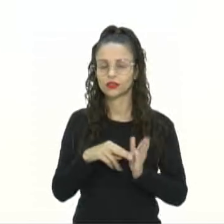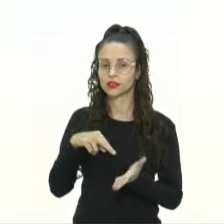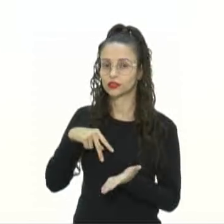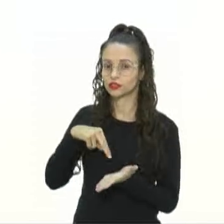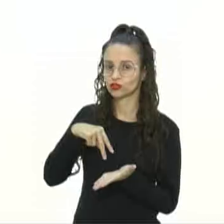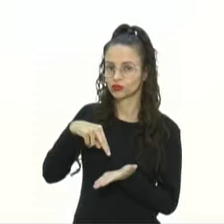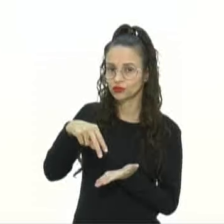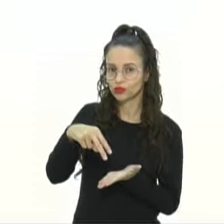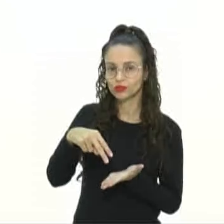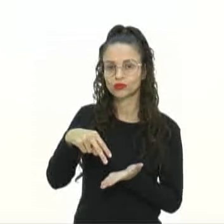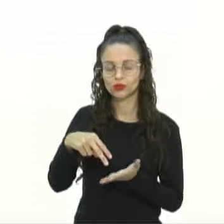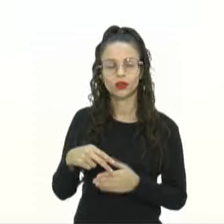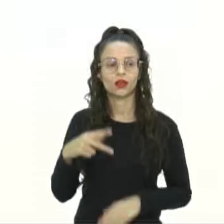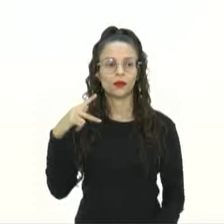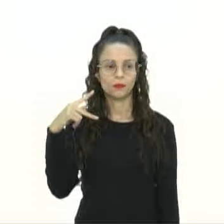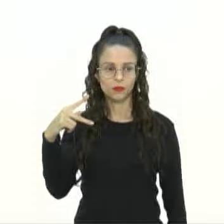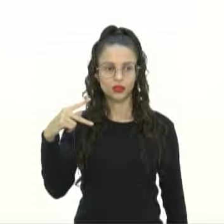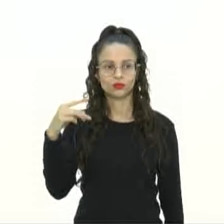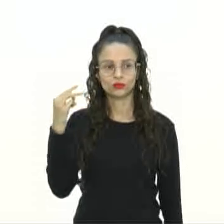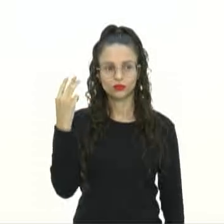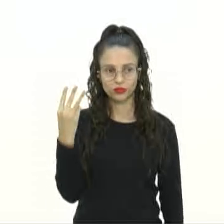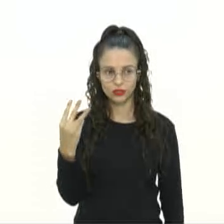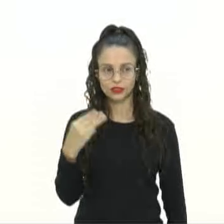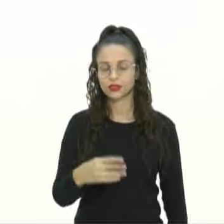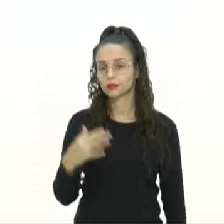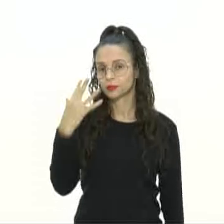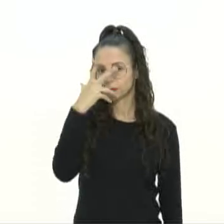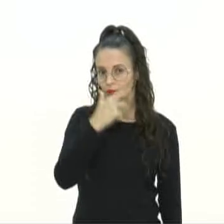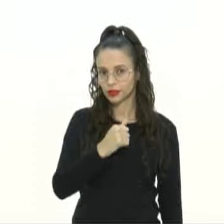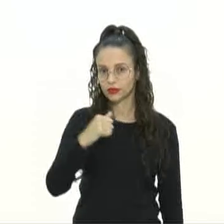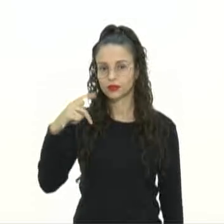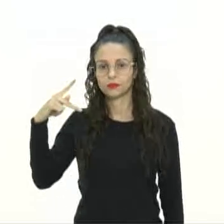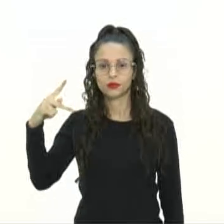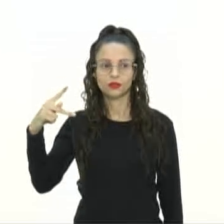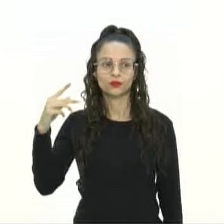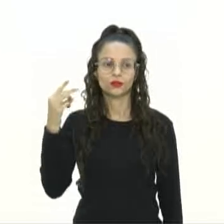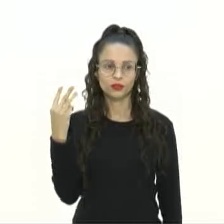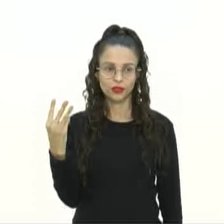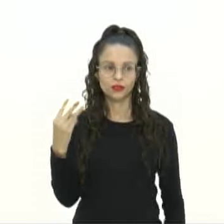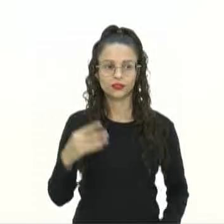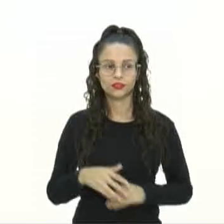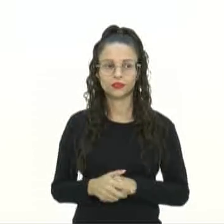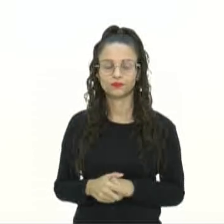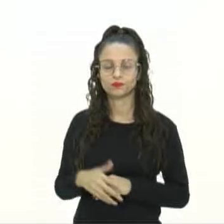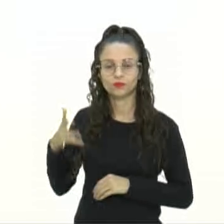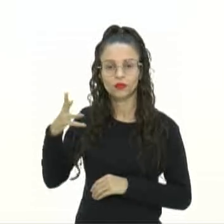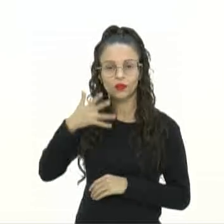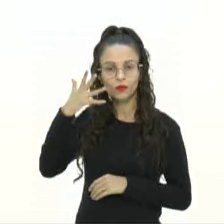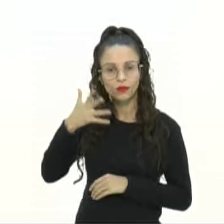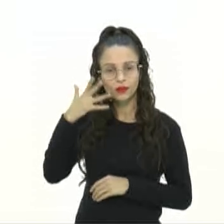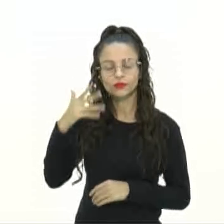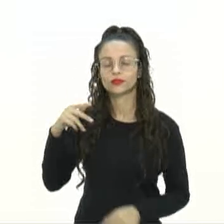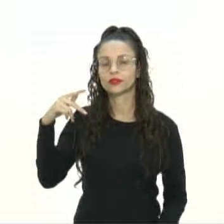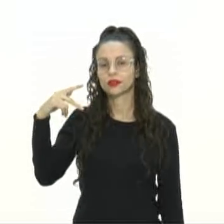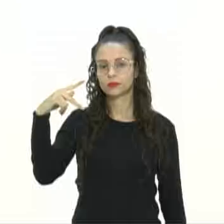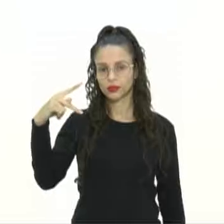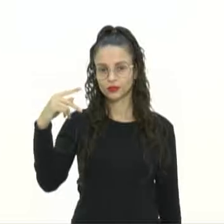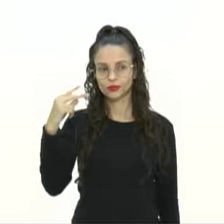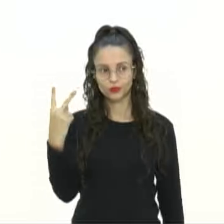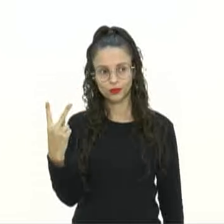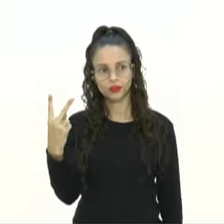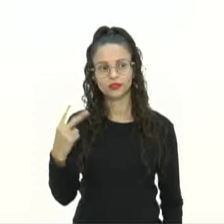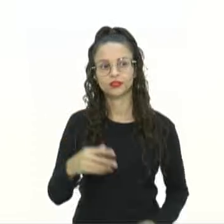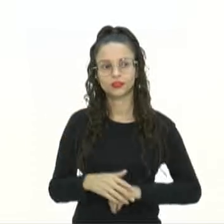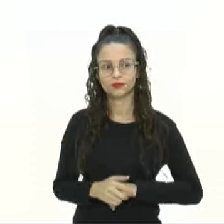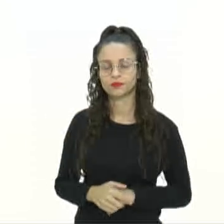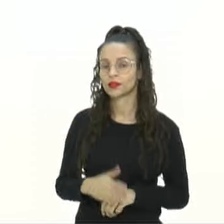desenvoltura, com peso 3, beleza, com peso 3, oratória, com peso 2